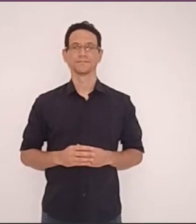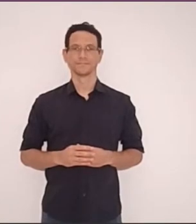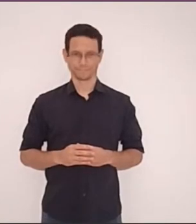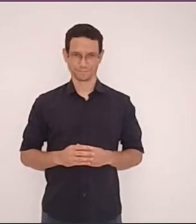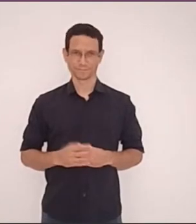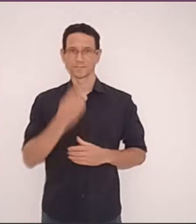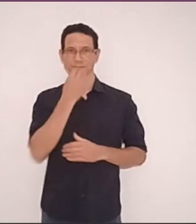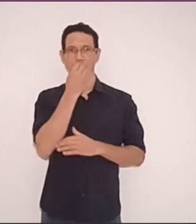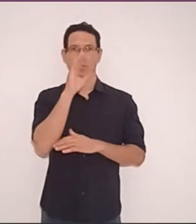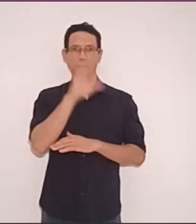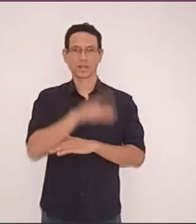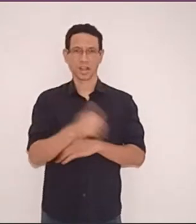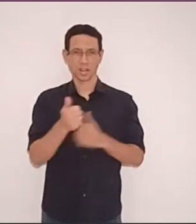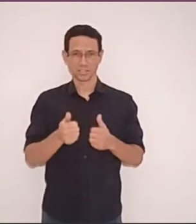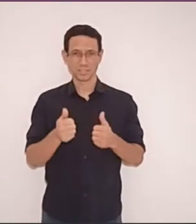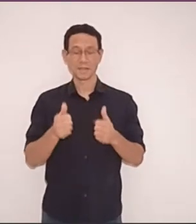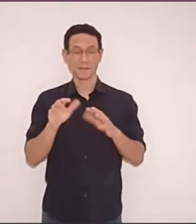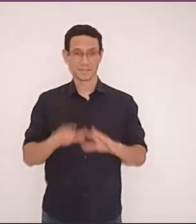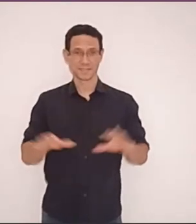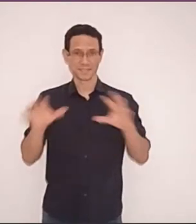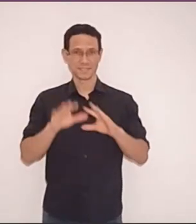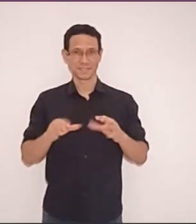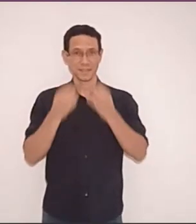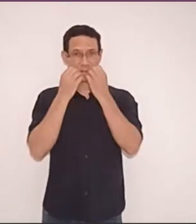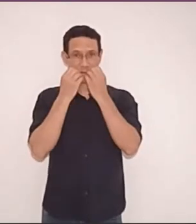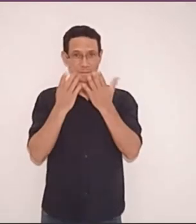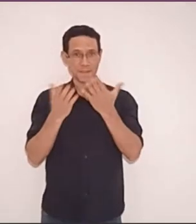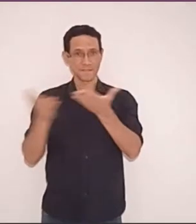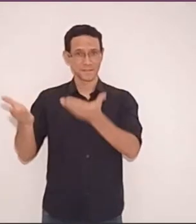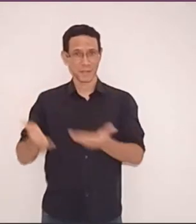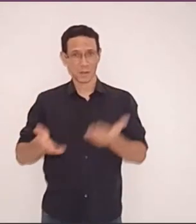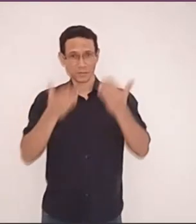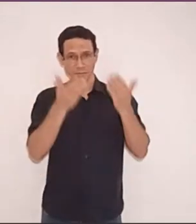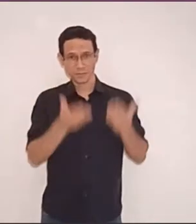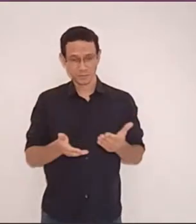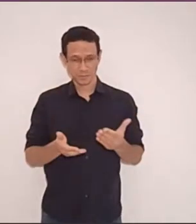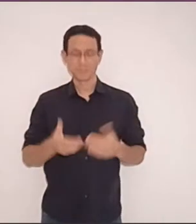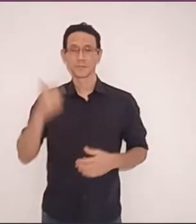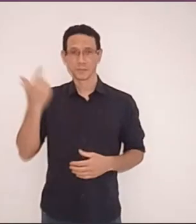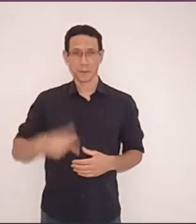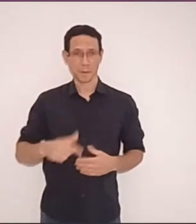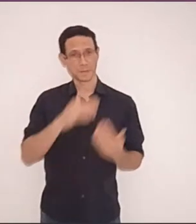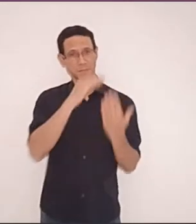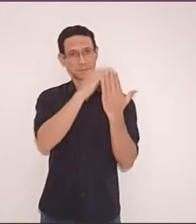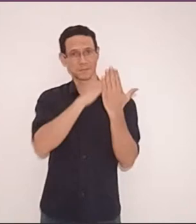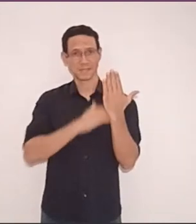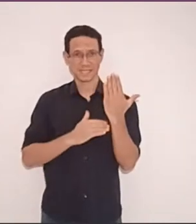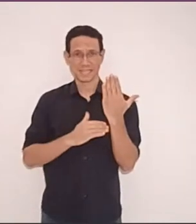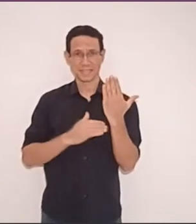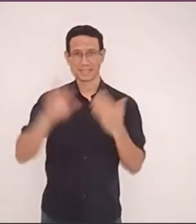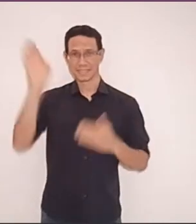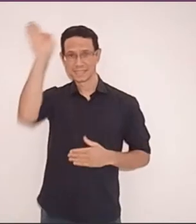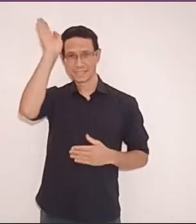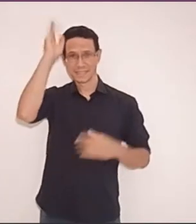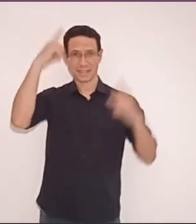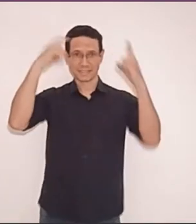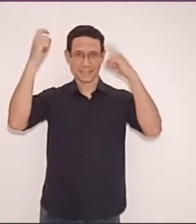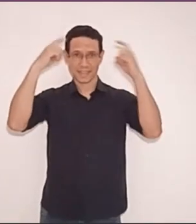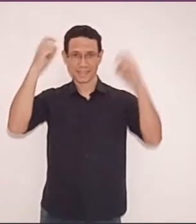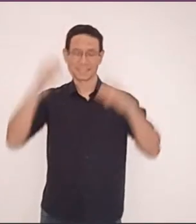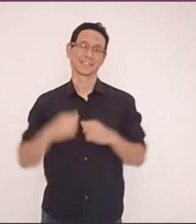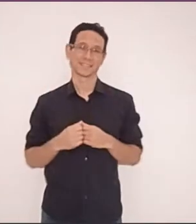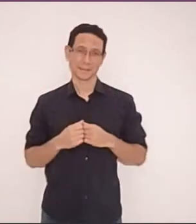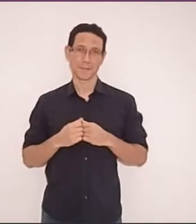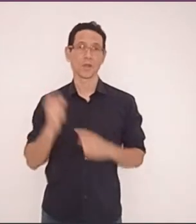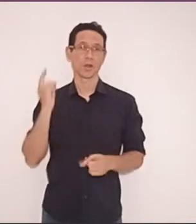Oi boa tarde a todos EA todas sejam muito bem-vindas bem-vindos a mais um programa do SESC ideias o Sesc